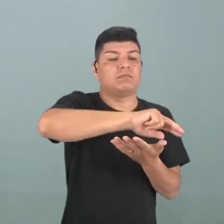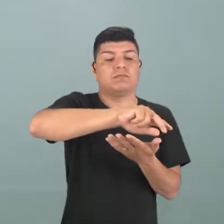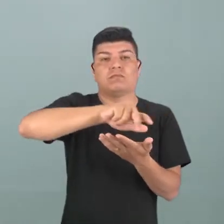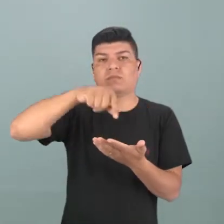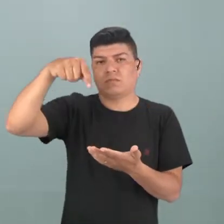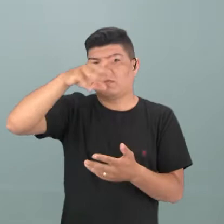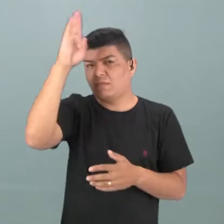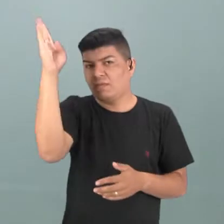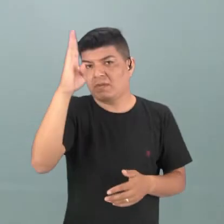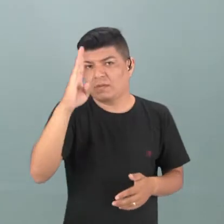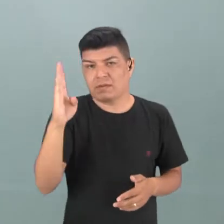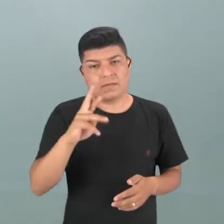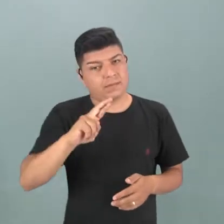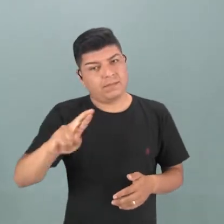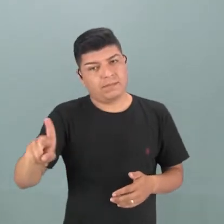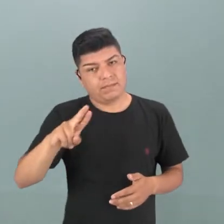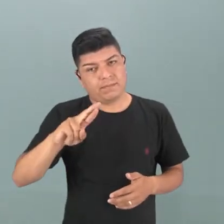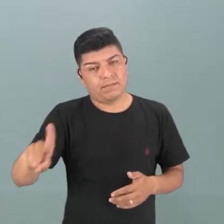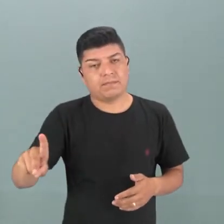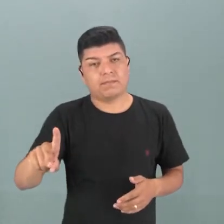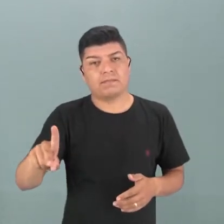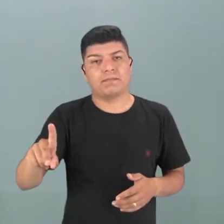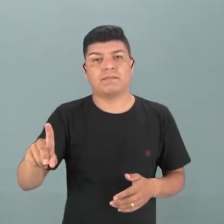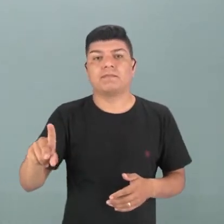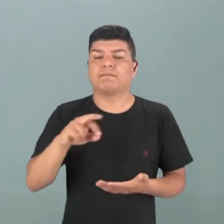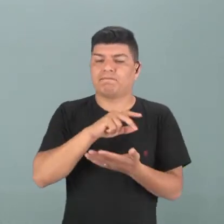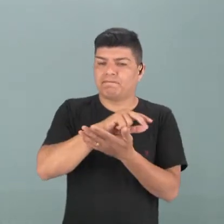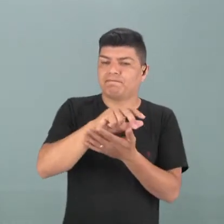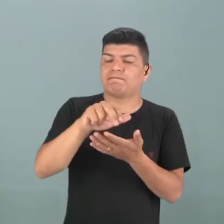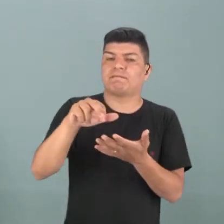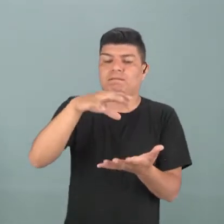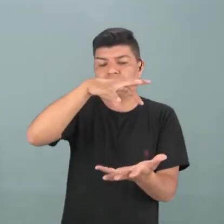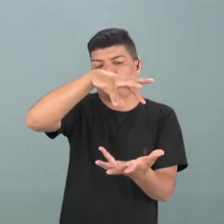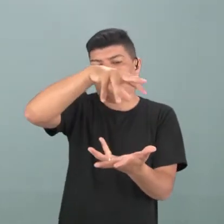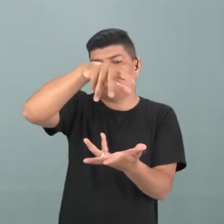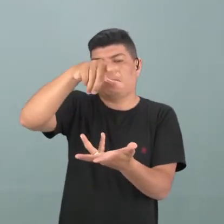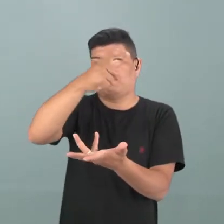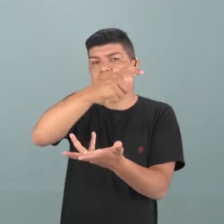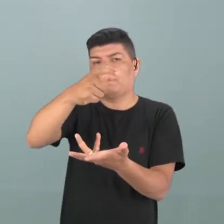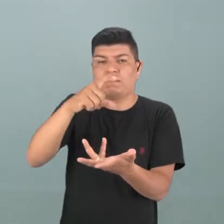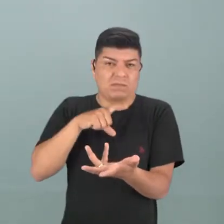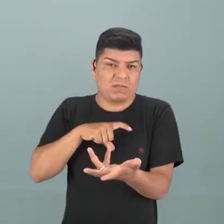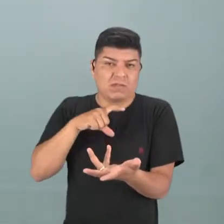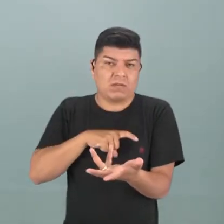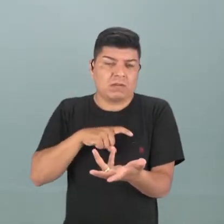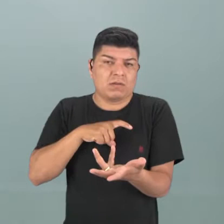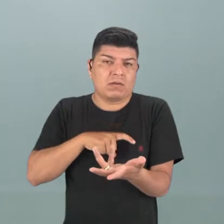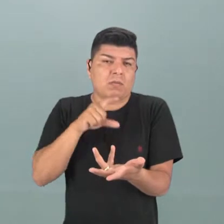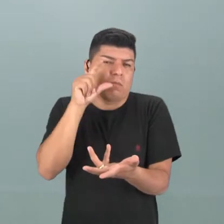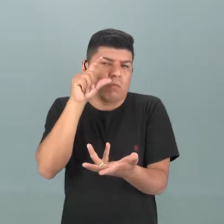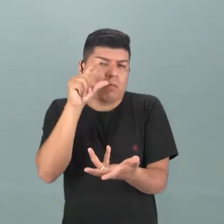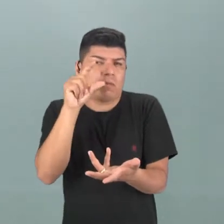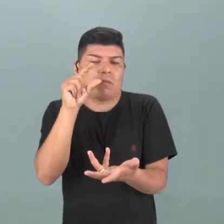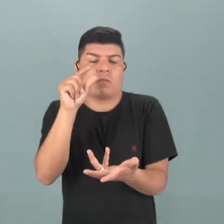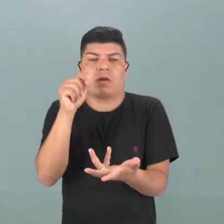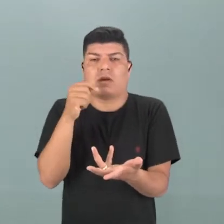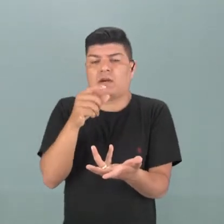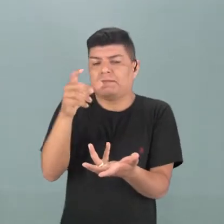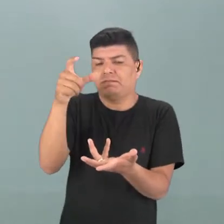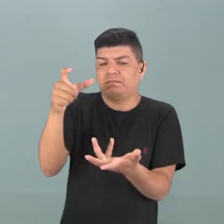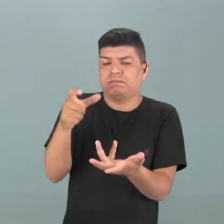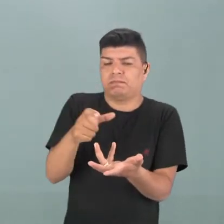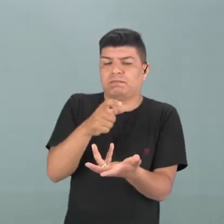aqui no Brasil, em vários locais as pessoas saem do seu interior, saem das cidadezinhas pequenininhas, né? Lá